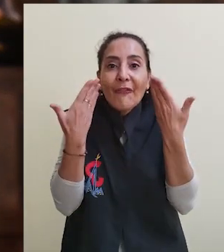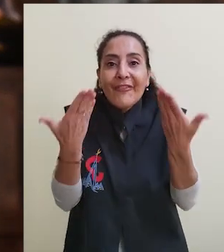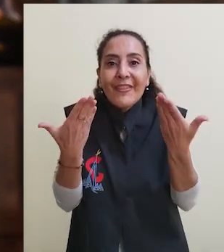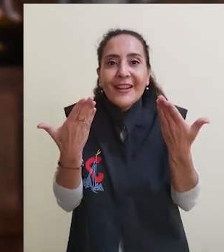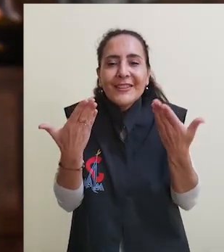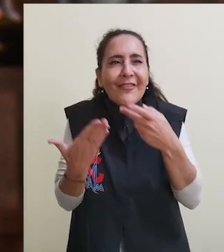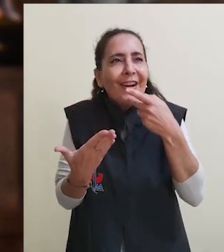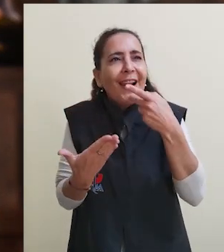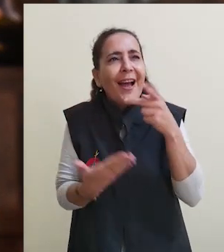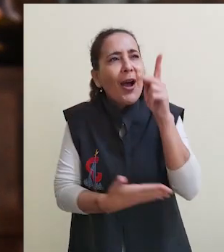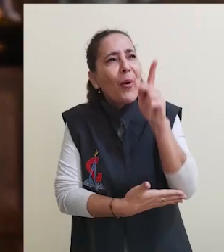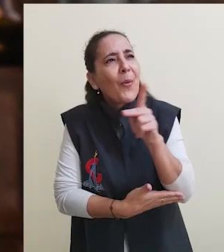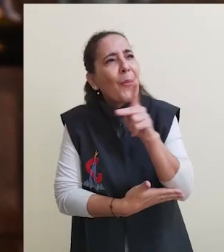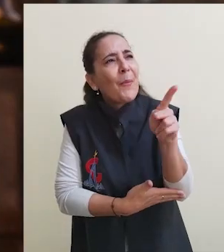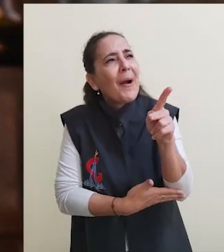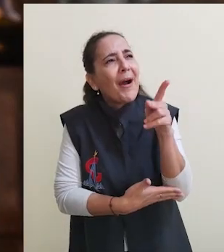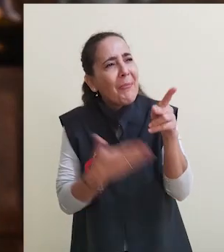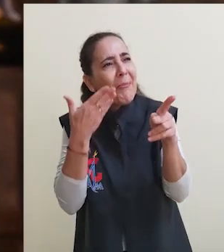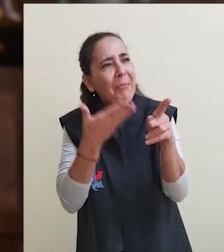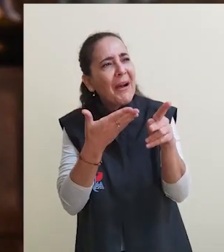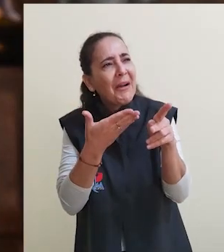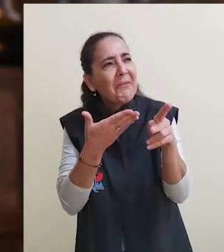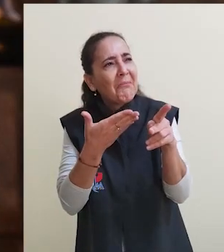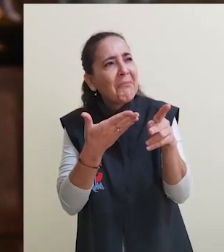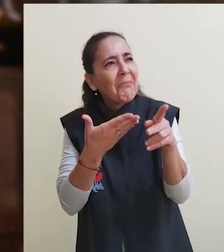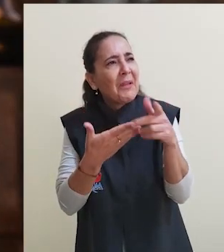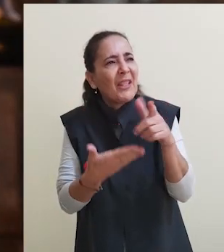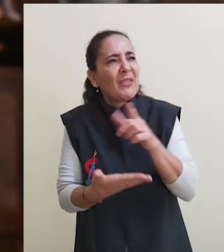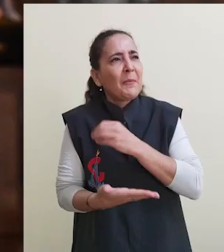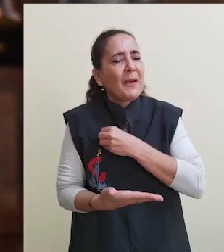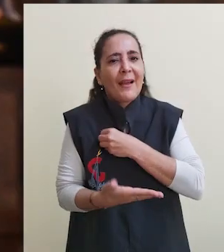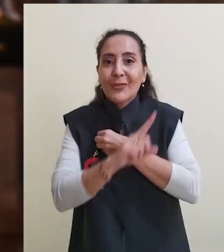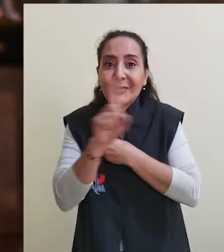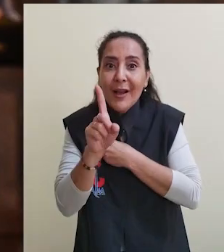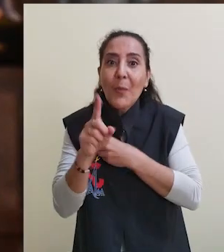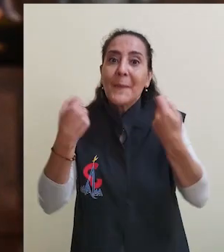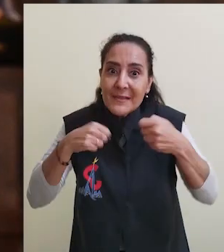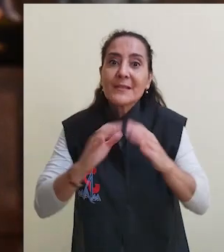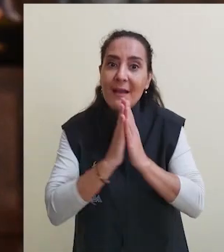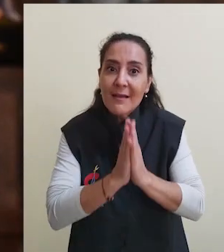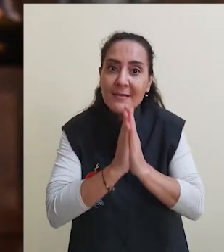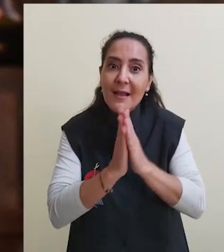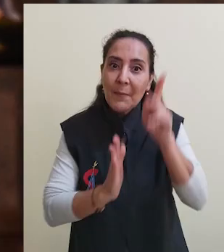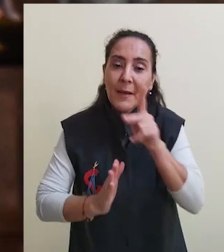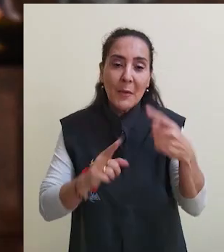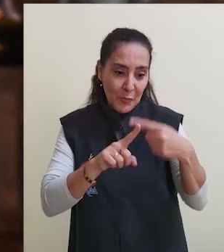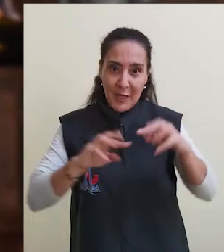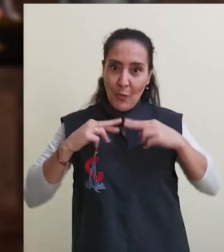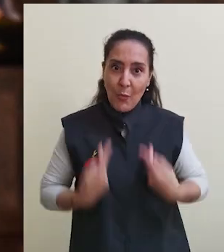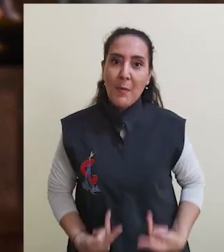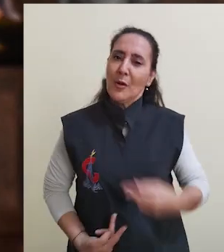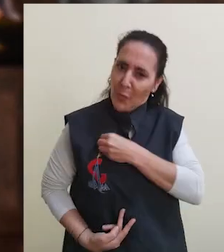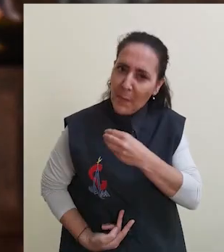irmãos, dizer que o Papa é infalível não quer dizer que ele é impecável. Por isso nós temos que rezar pelo Papa. O Papa é um ser